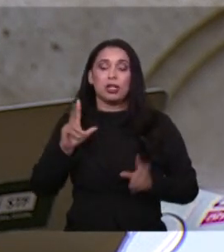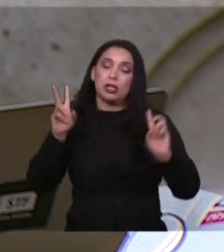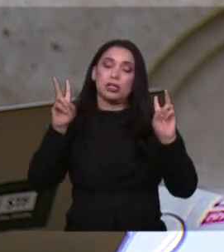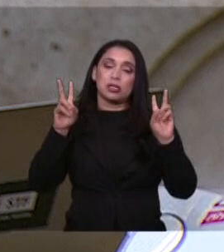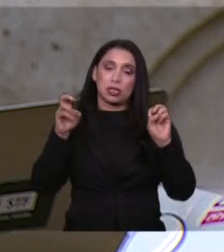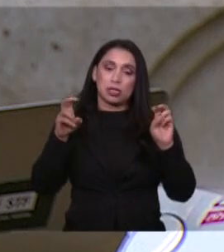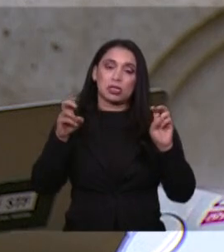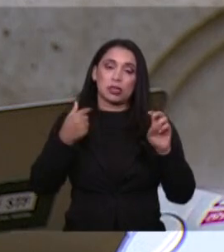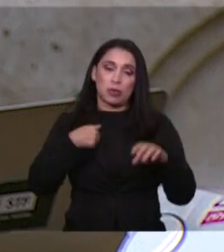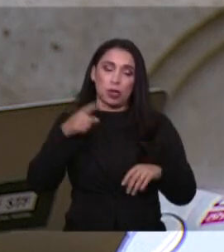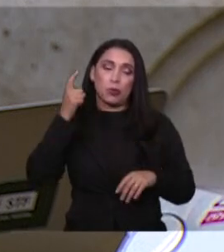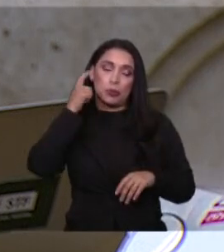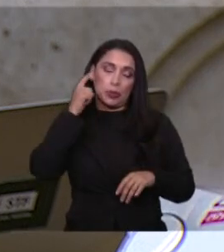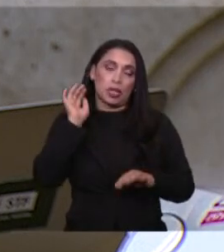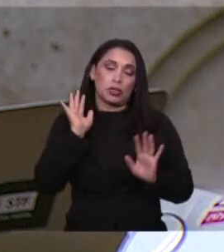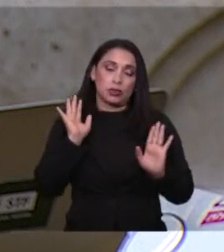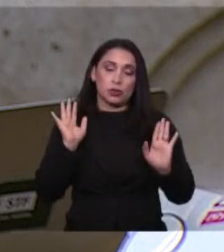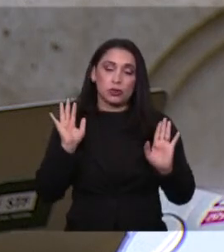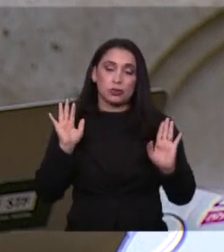Essa me parece a posição